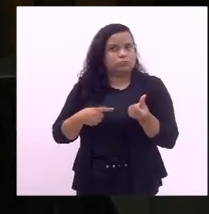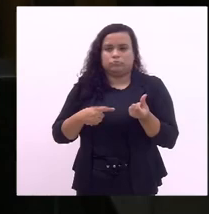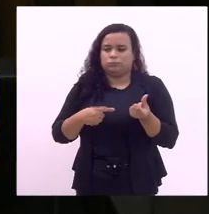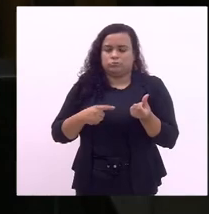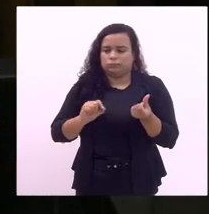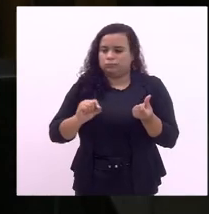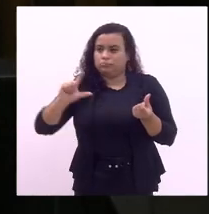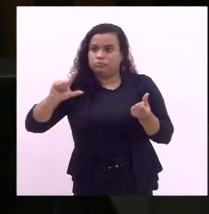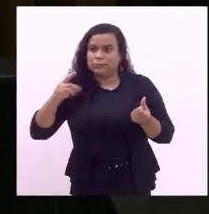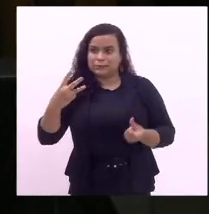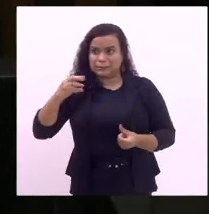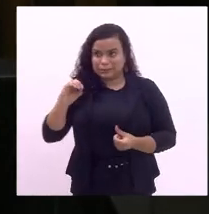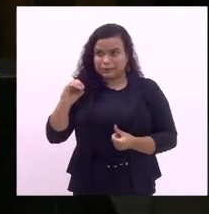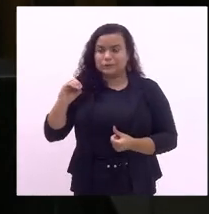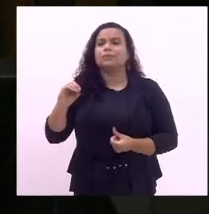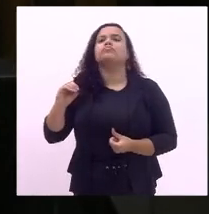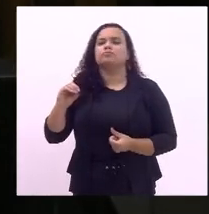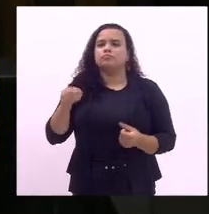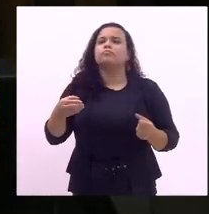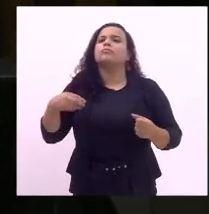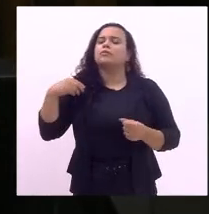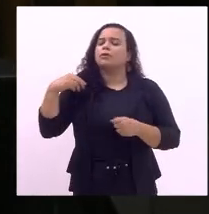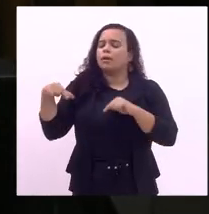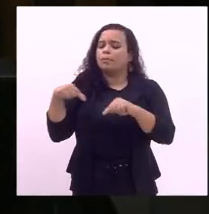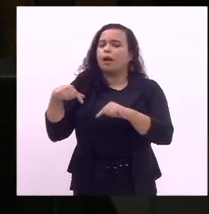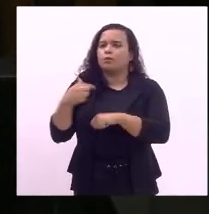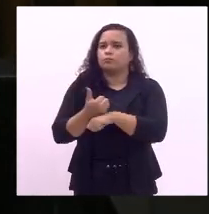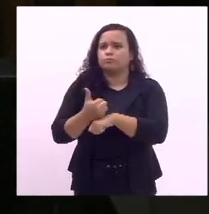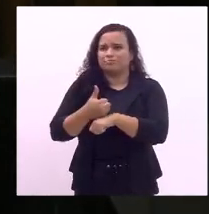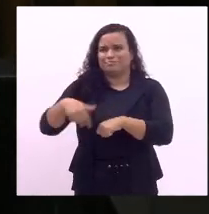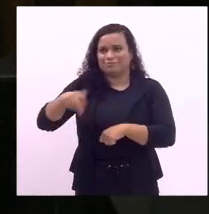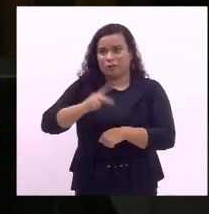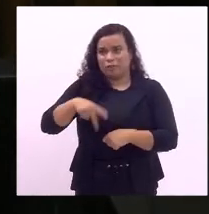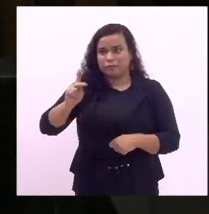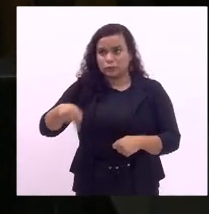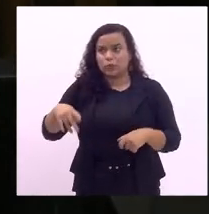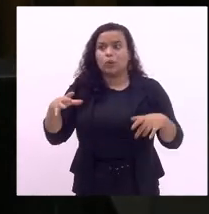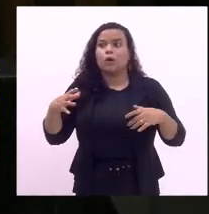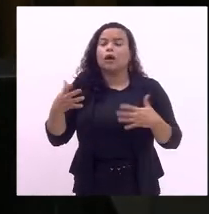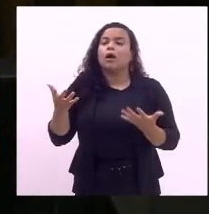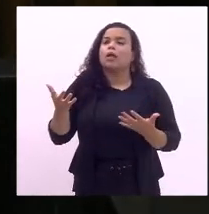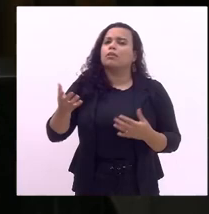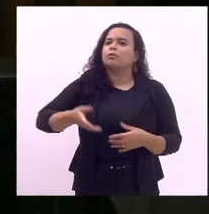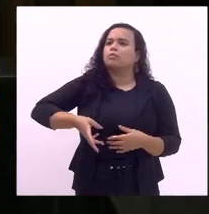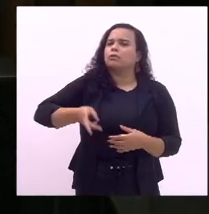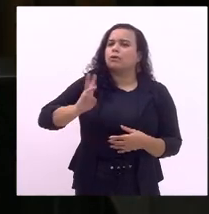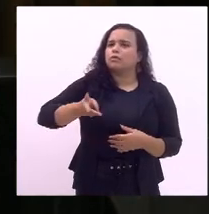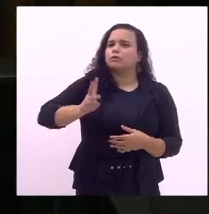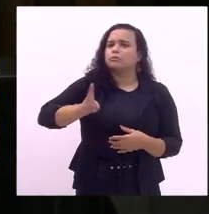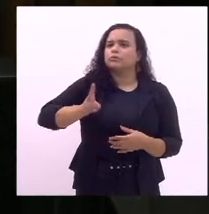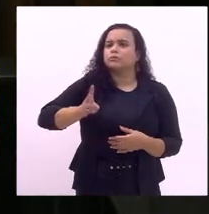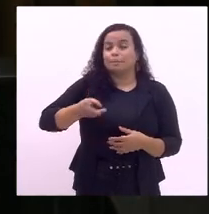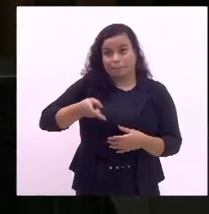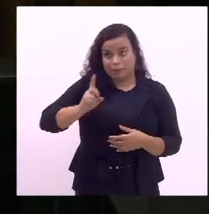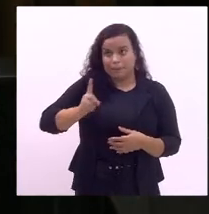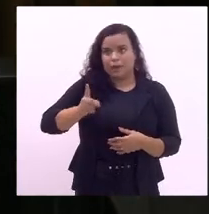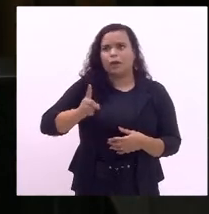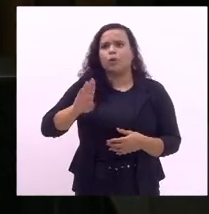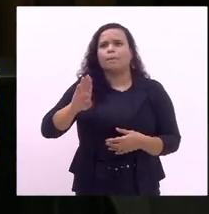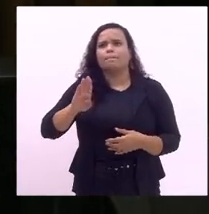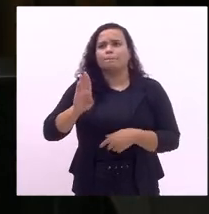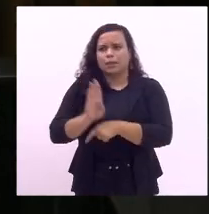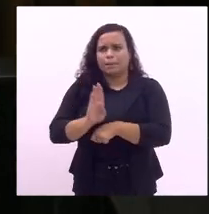A gente está chegando ao término do primeiro semestre. O grupo de trabalho que foi definido para regulamentar essa matéria já se reuniu diversas